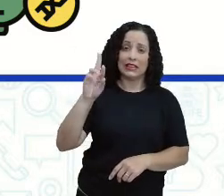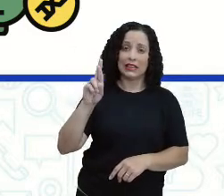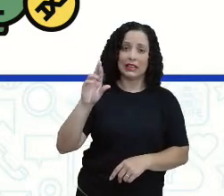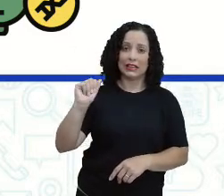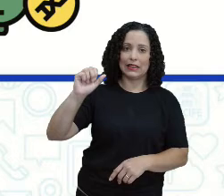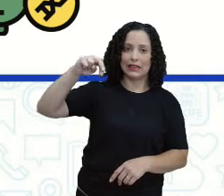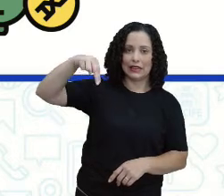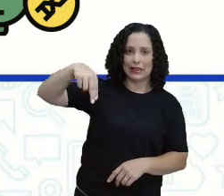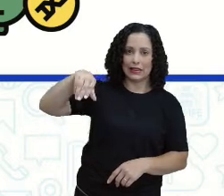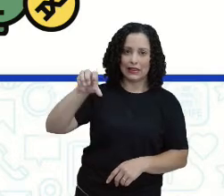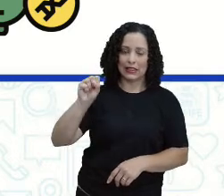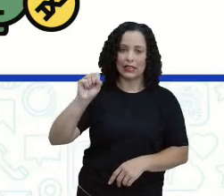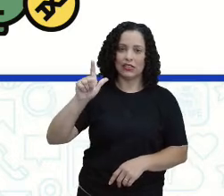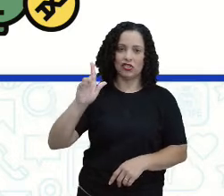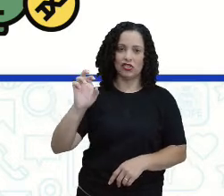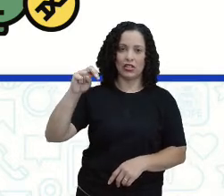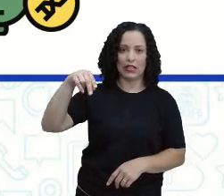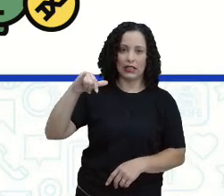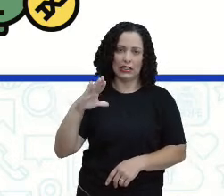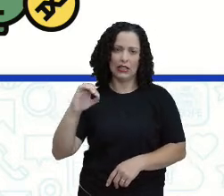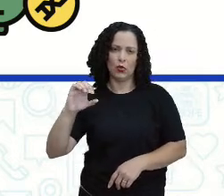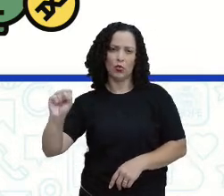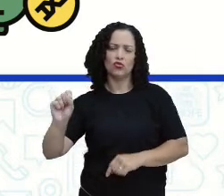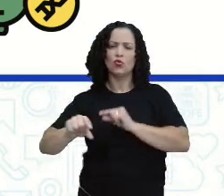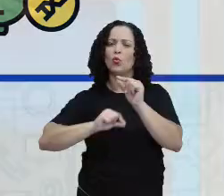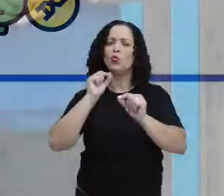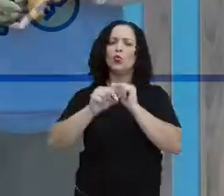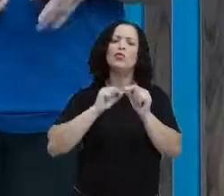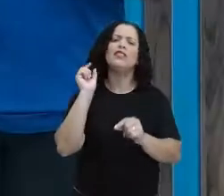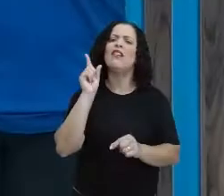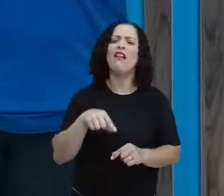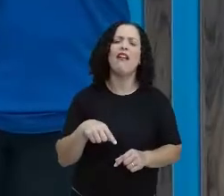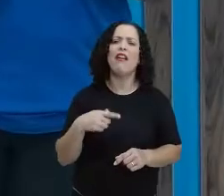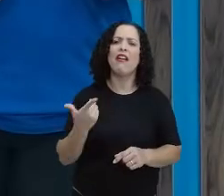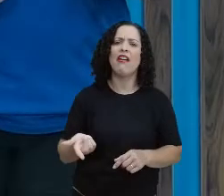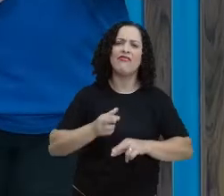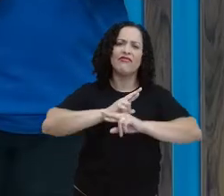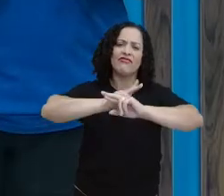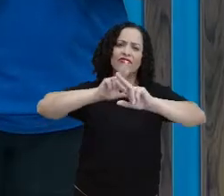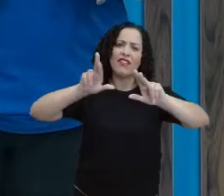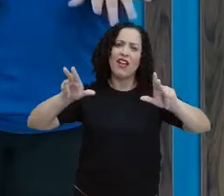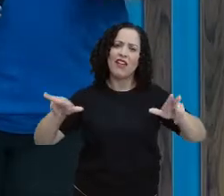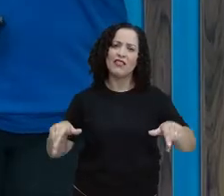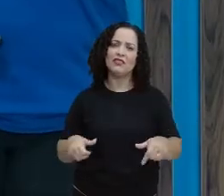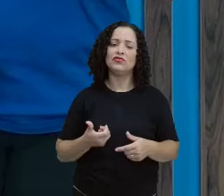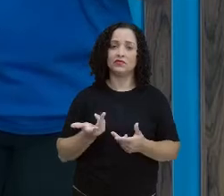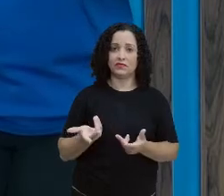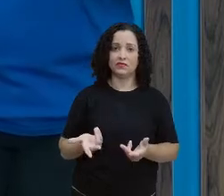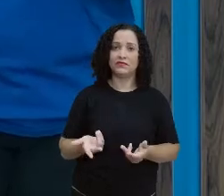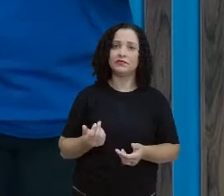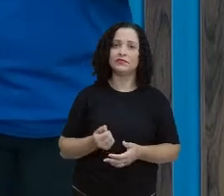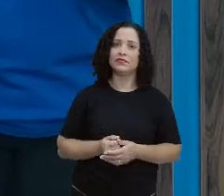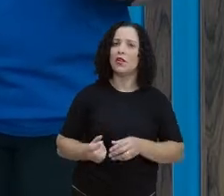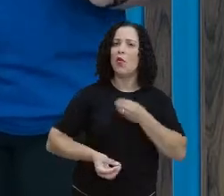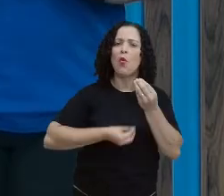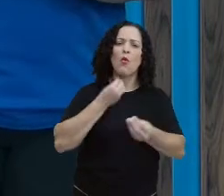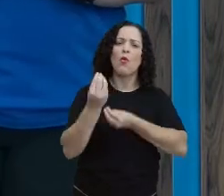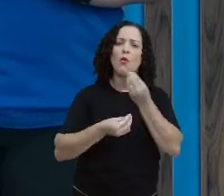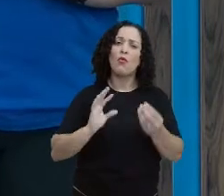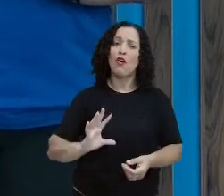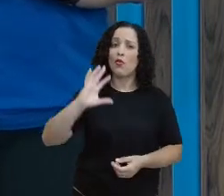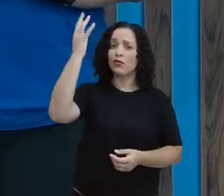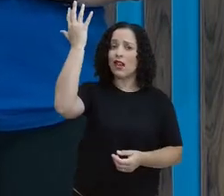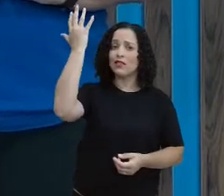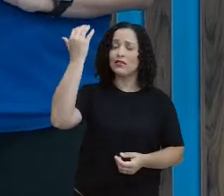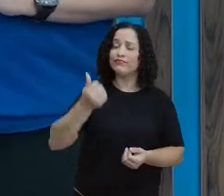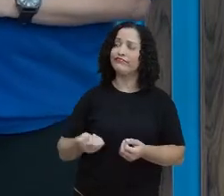outra espécie que são inseridos dentro do DNA desse organismo. Então, deixa eu mostrar aqui para vocês como é que acontece essa história